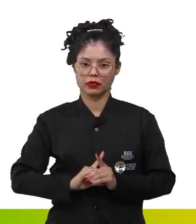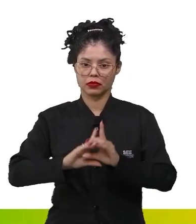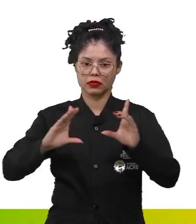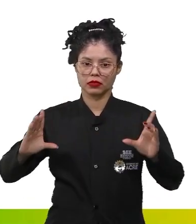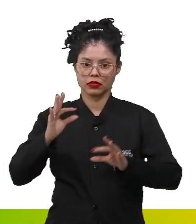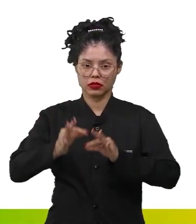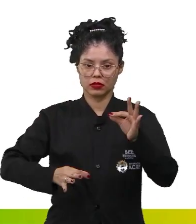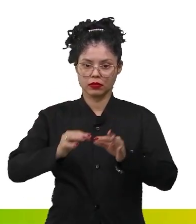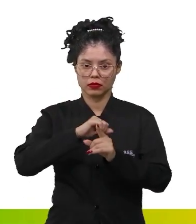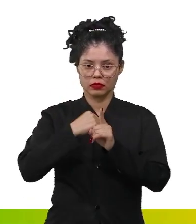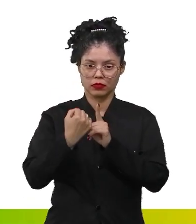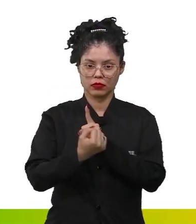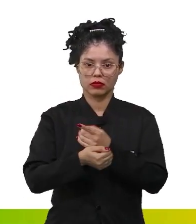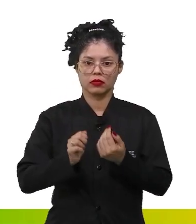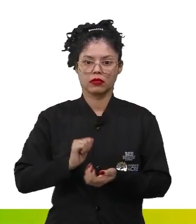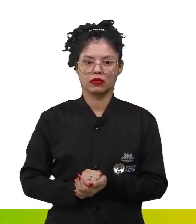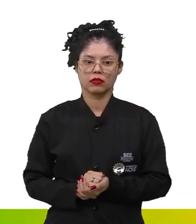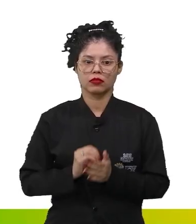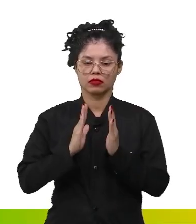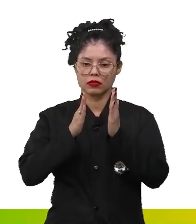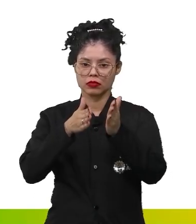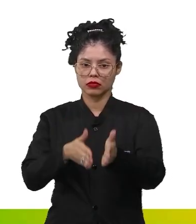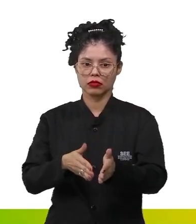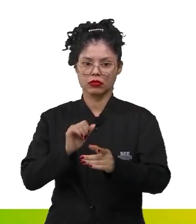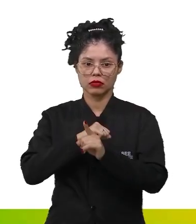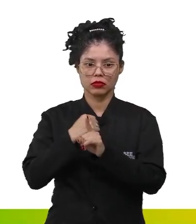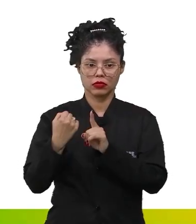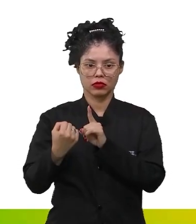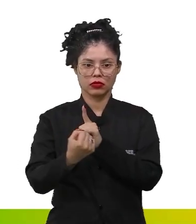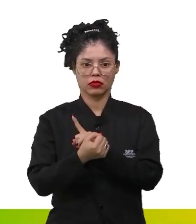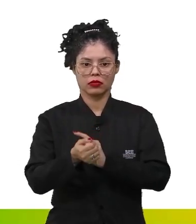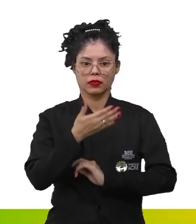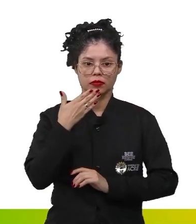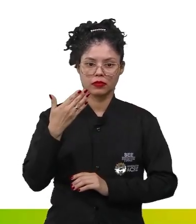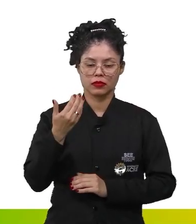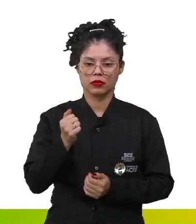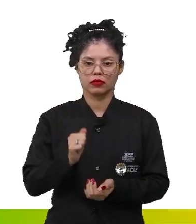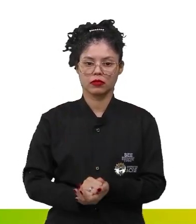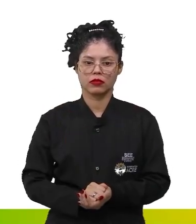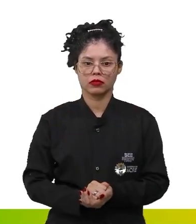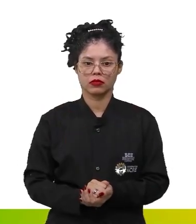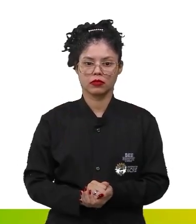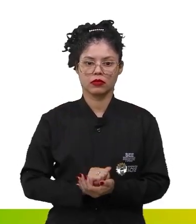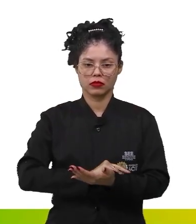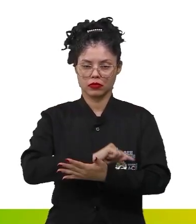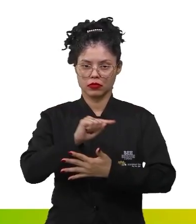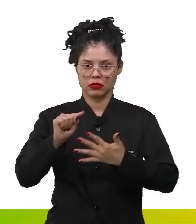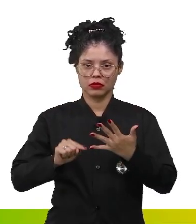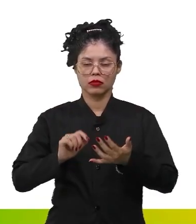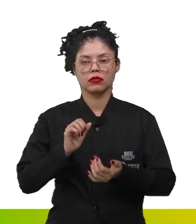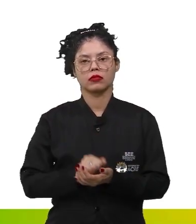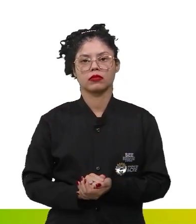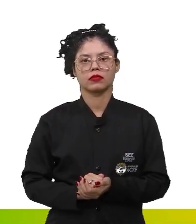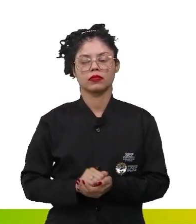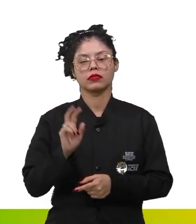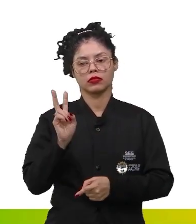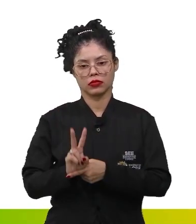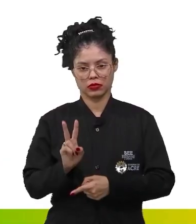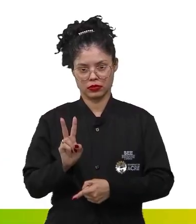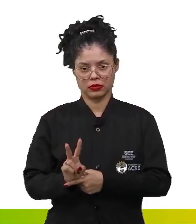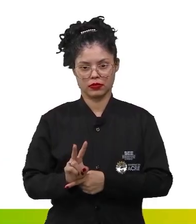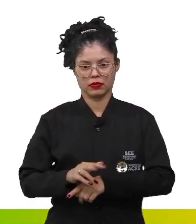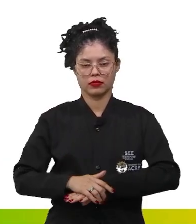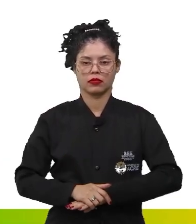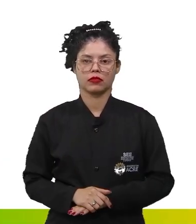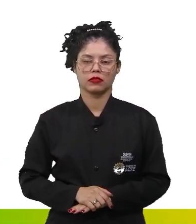da democracia e da justiça social é o caminho para sociedades mais justas, plurais e